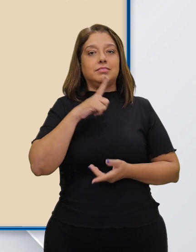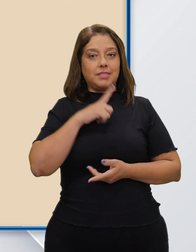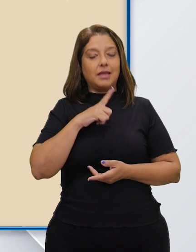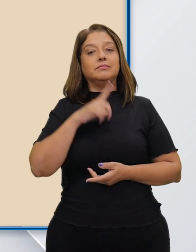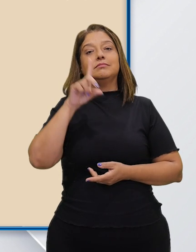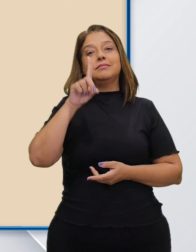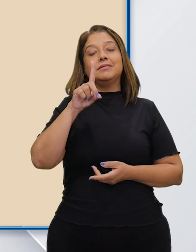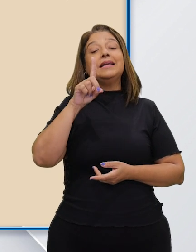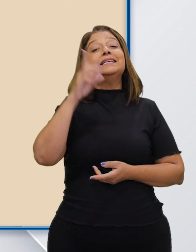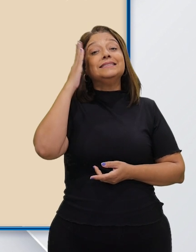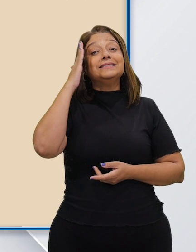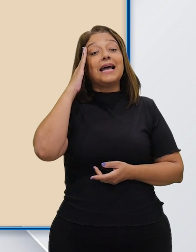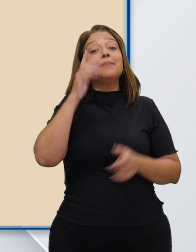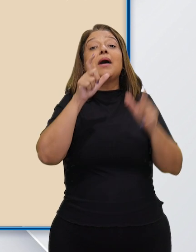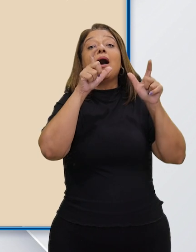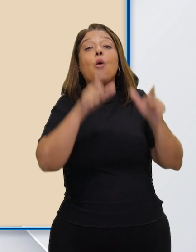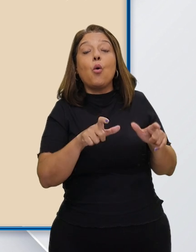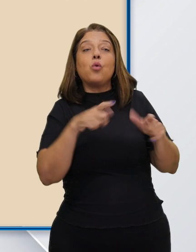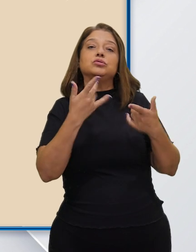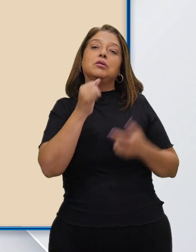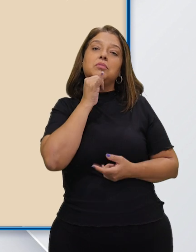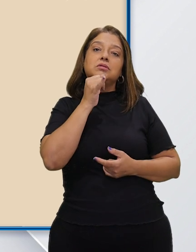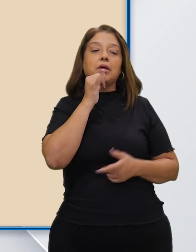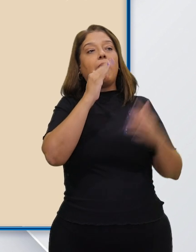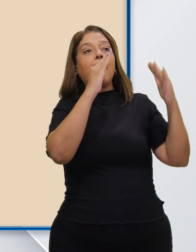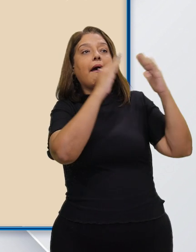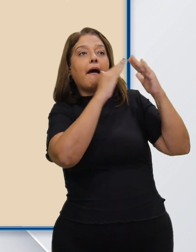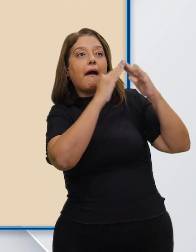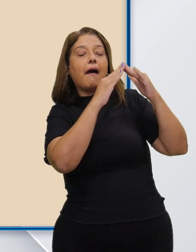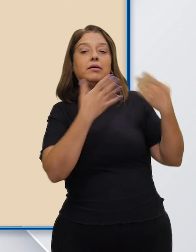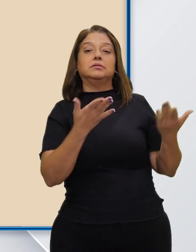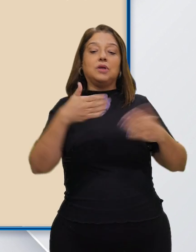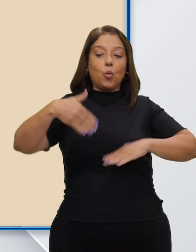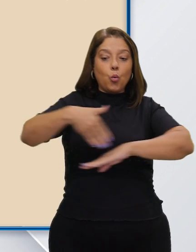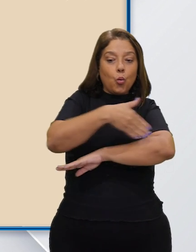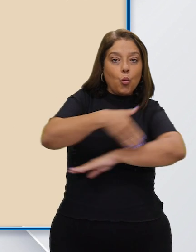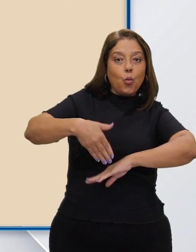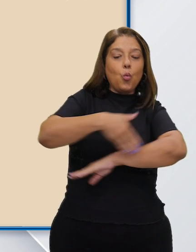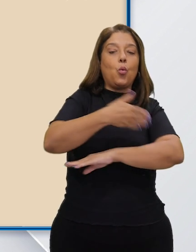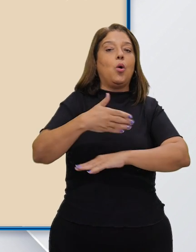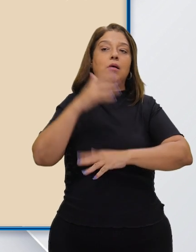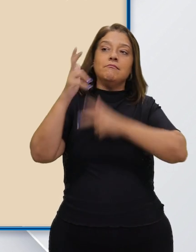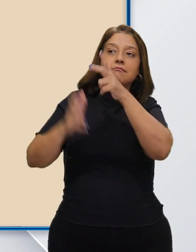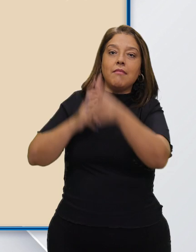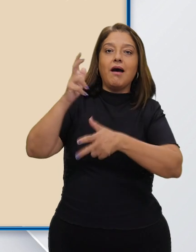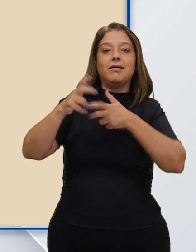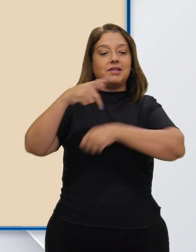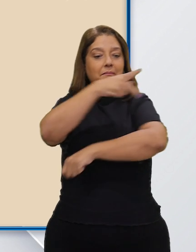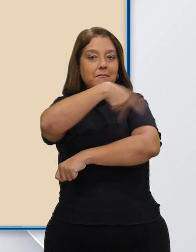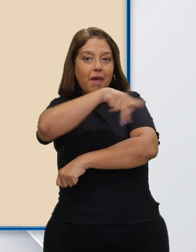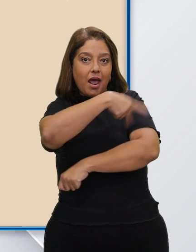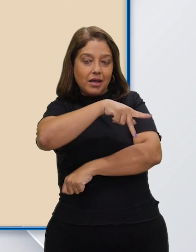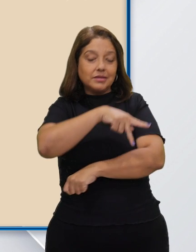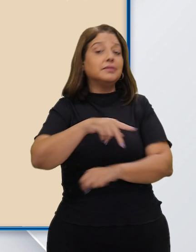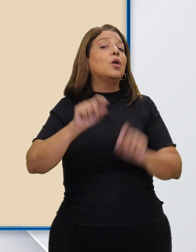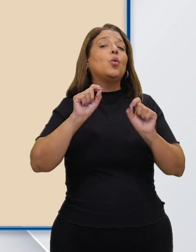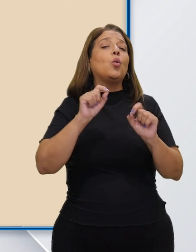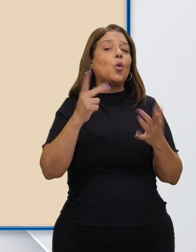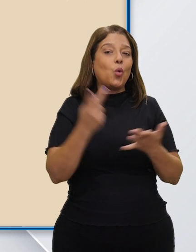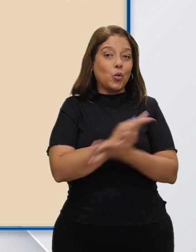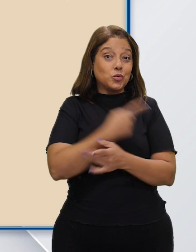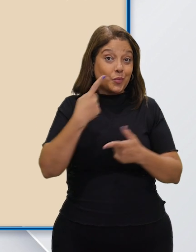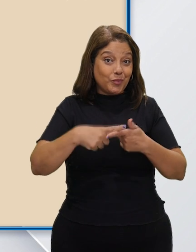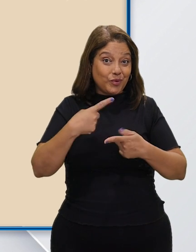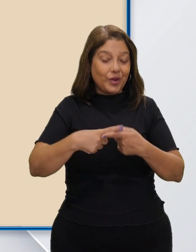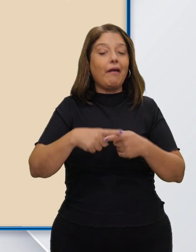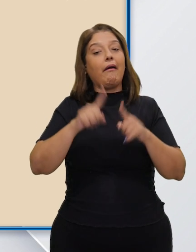delimitado, como uma determinada casa, rua, parque, praça. E sabe por que isso acontece?